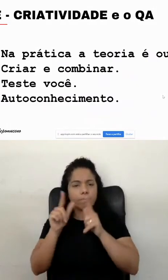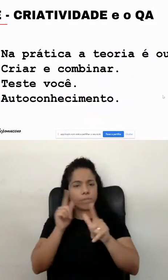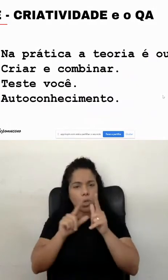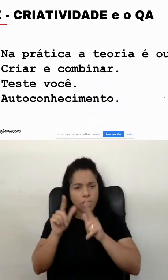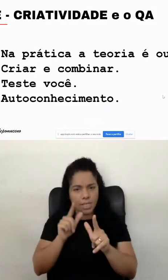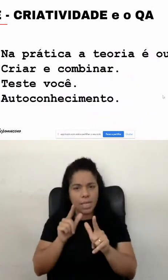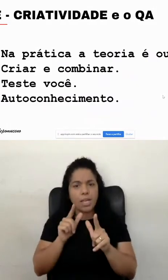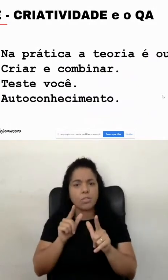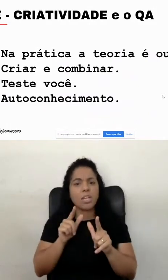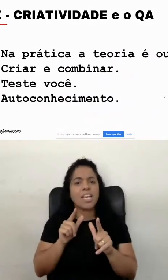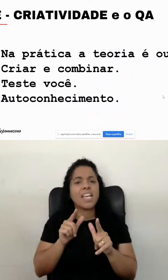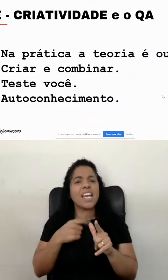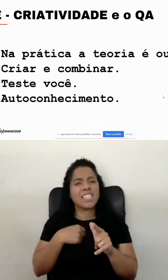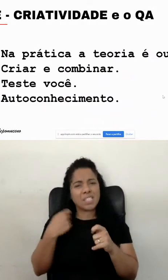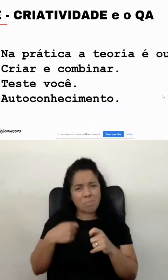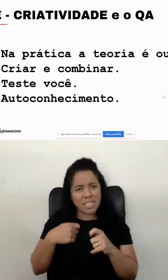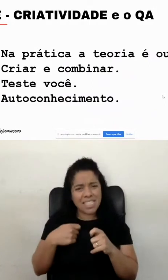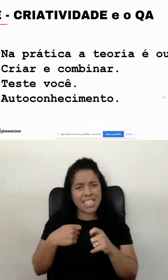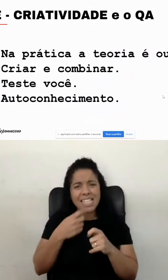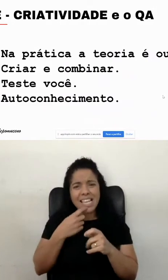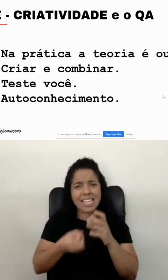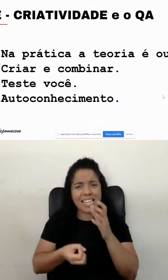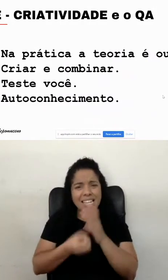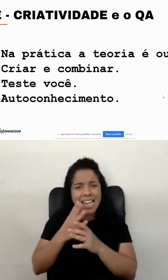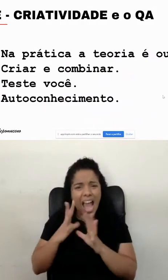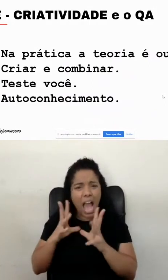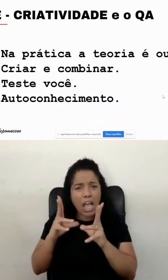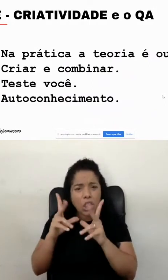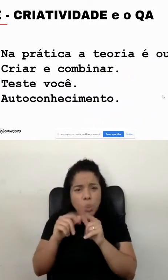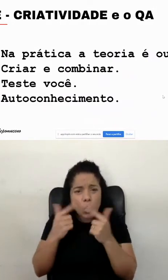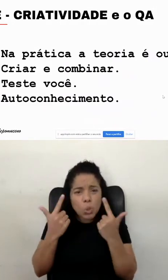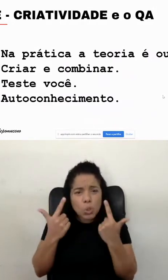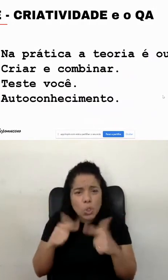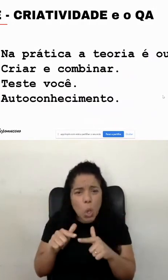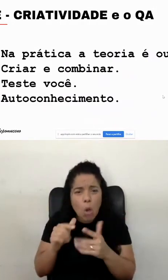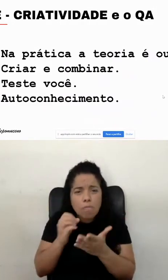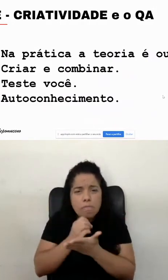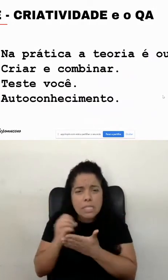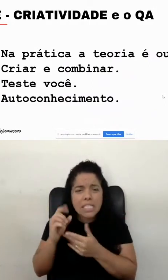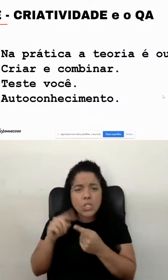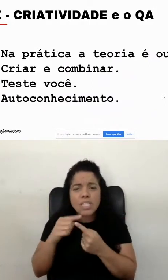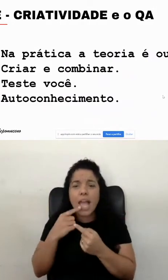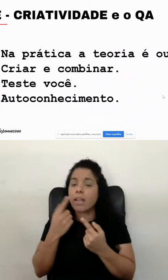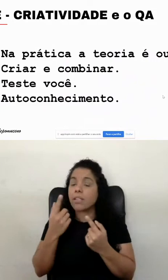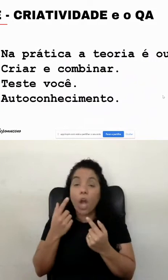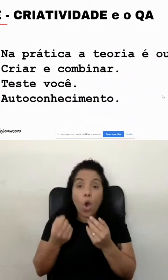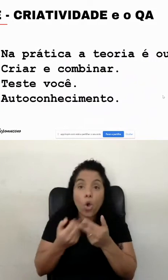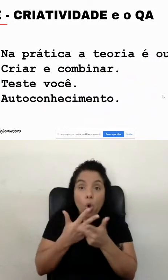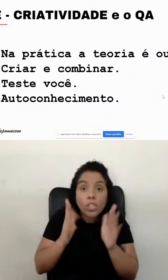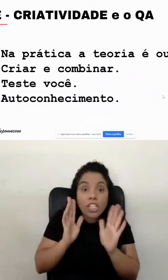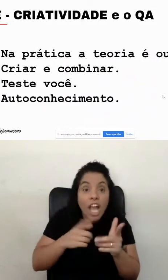não necessariamente a gente precisa de criar algo do novo, aliás, é raro de acontecer. A gente vai pegar coisas e recombinar, fazer